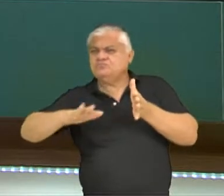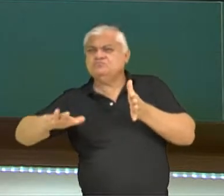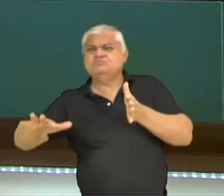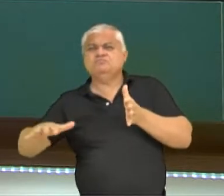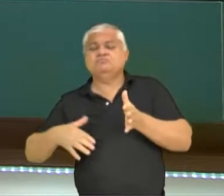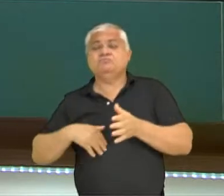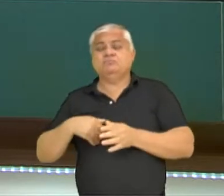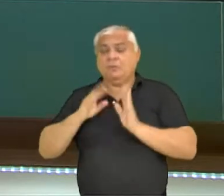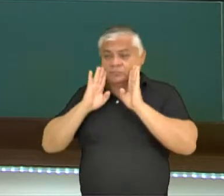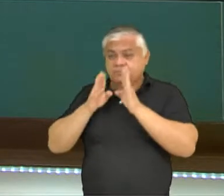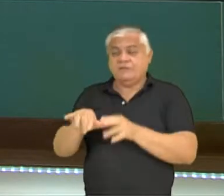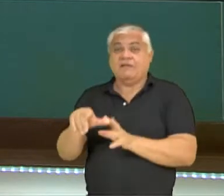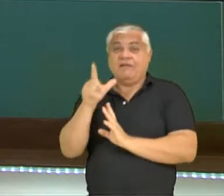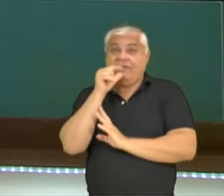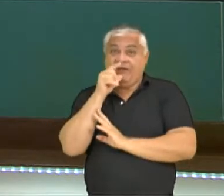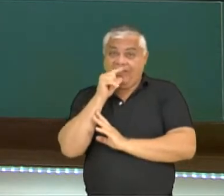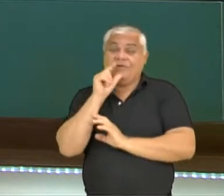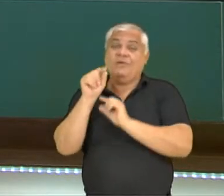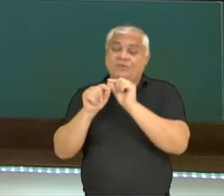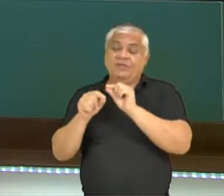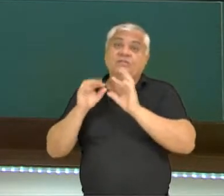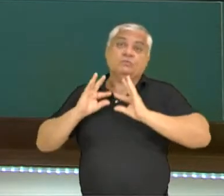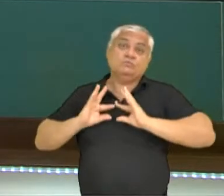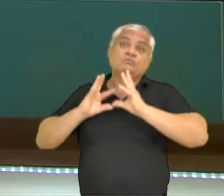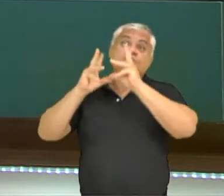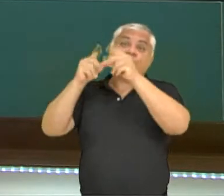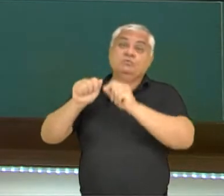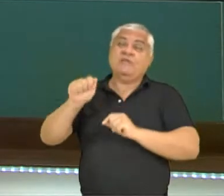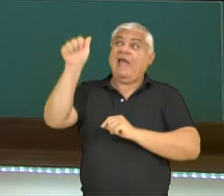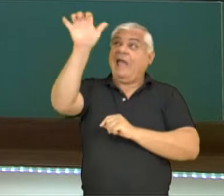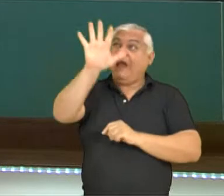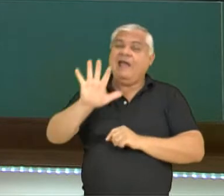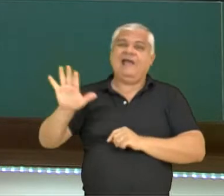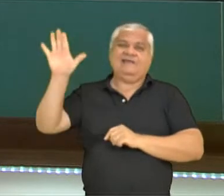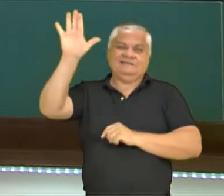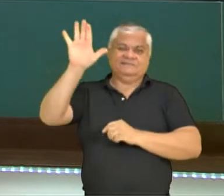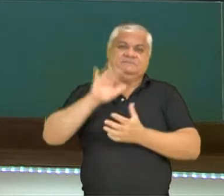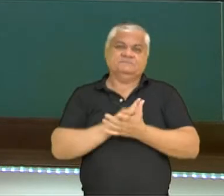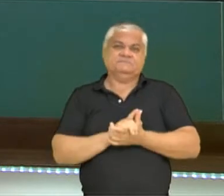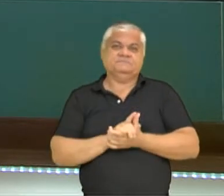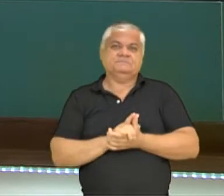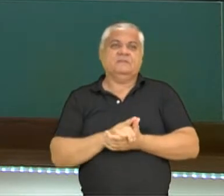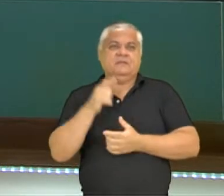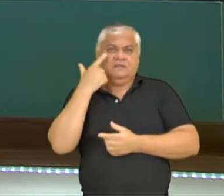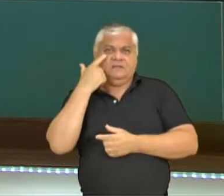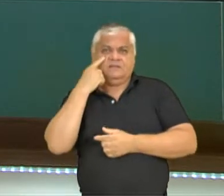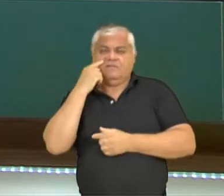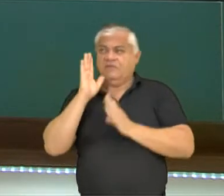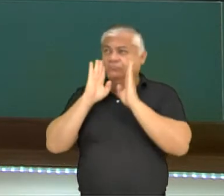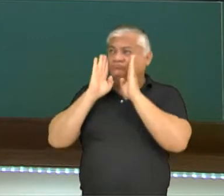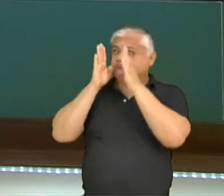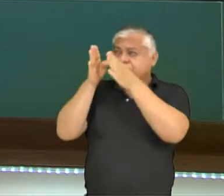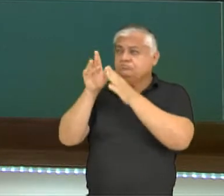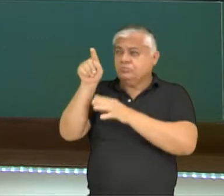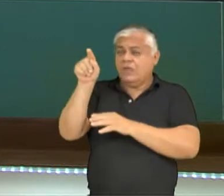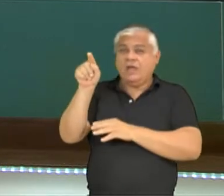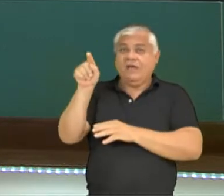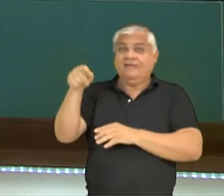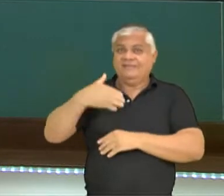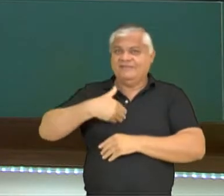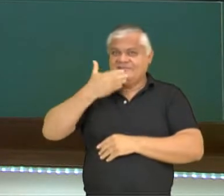hídrica. E isso, obviamente, reflete em toda a Ásia. Olhando para o Oriente Médio, que literalmente é a